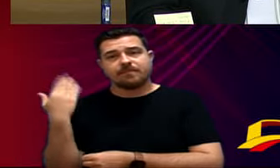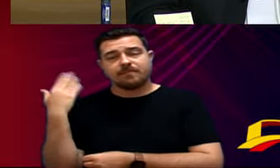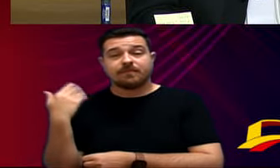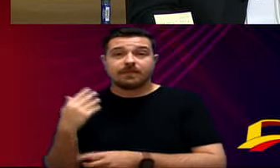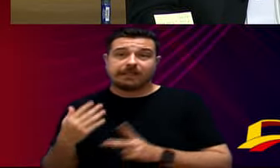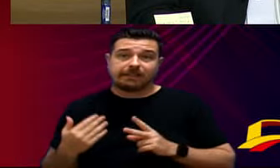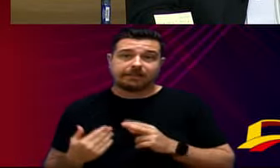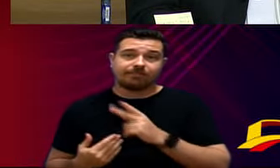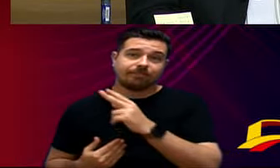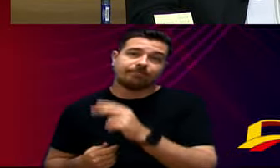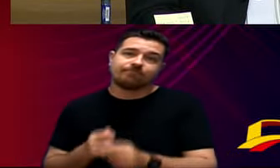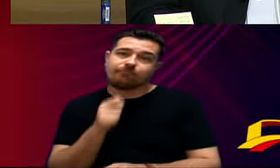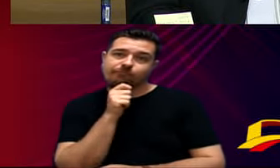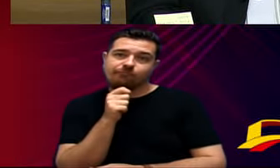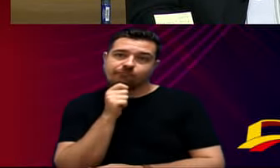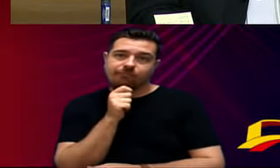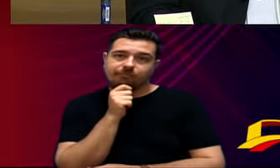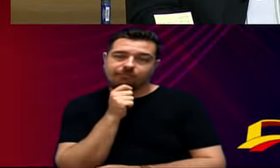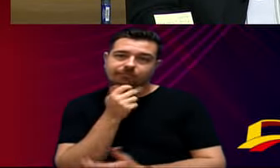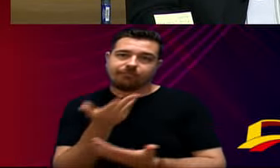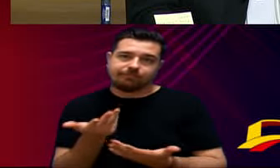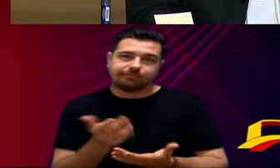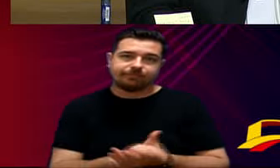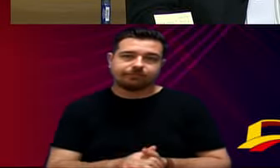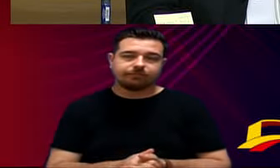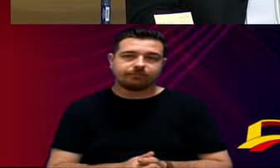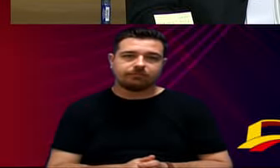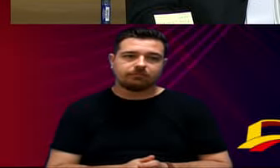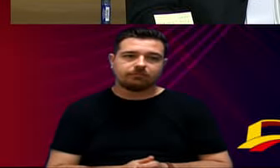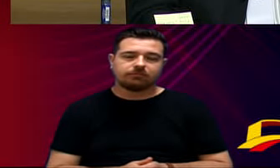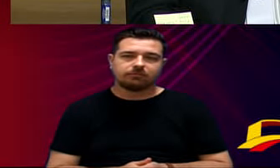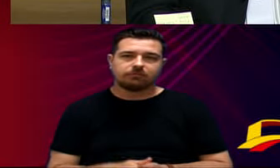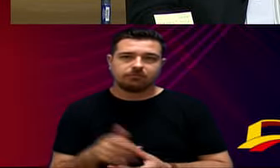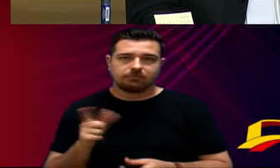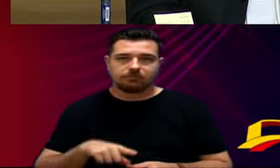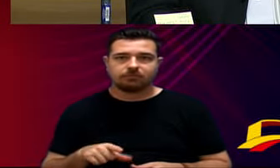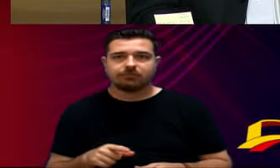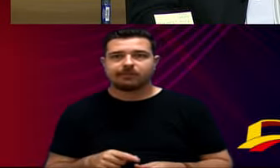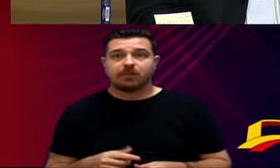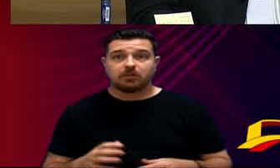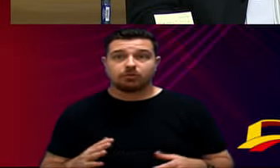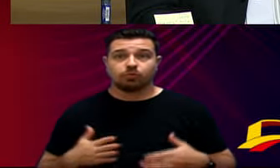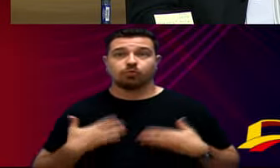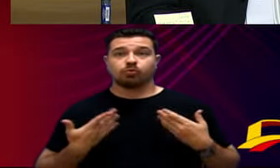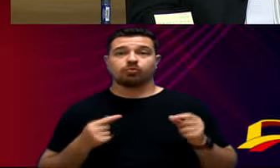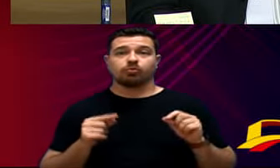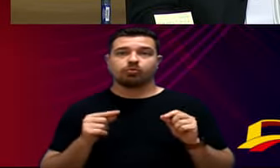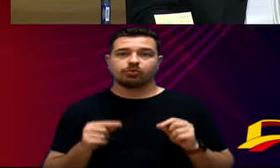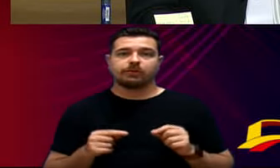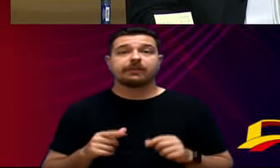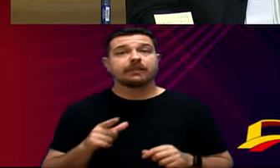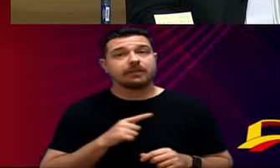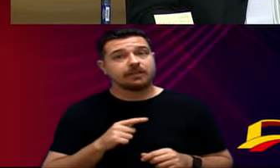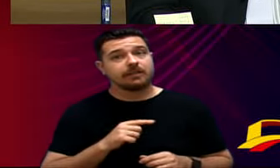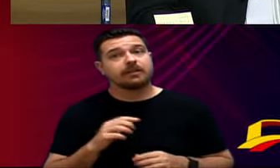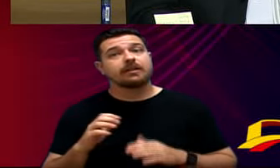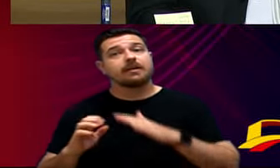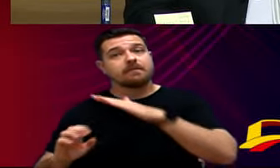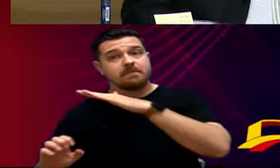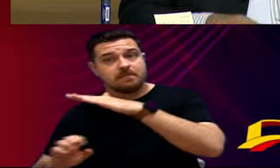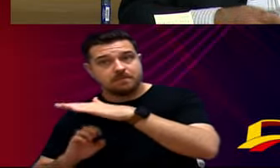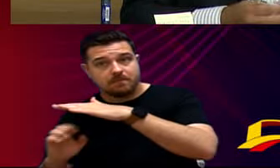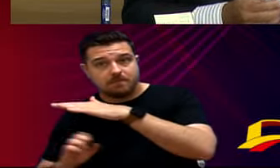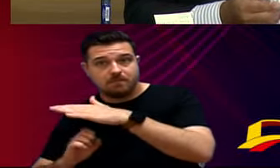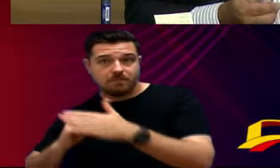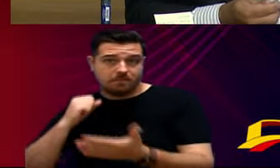árvores e a minha né assim é muito é assustador pensar que a gente tem uma empresa para fazer essas